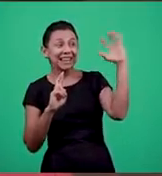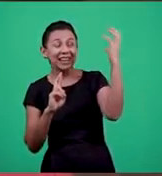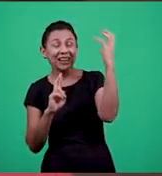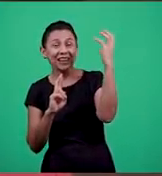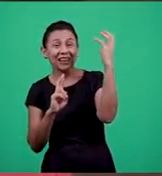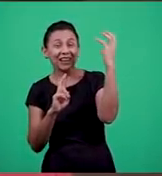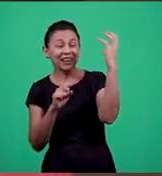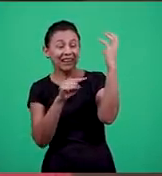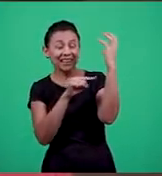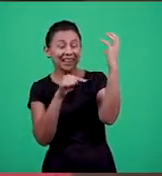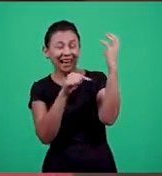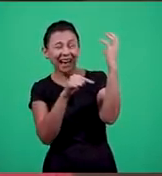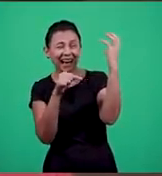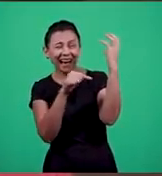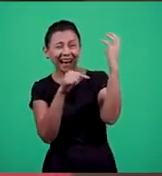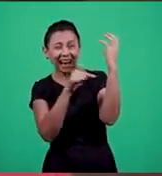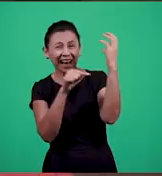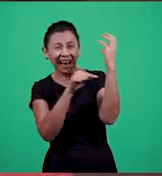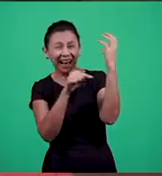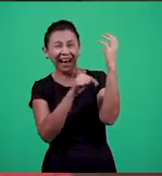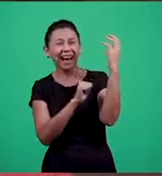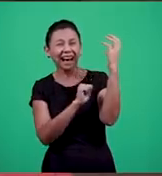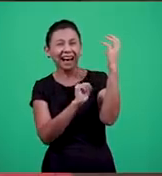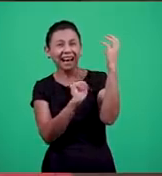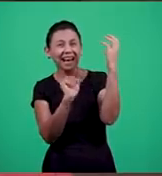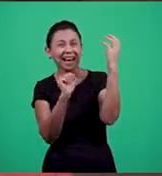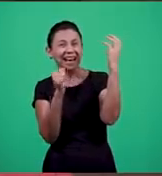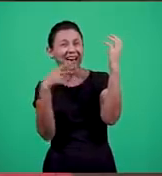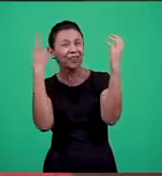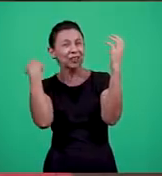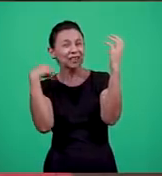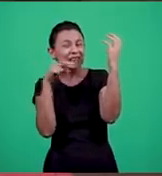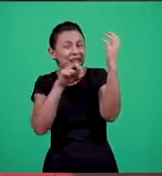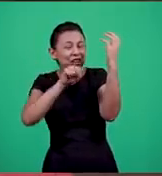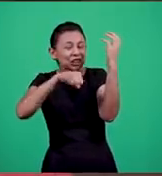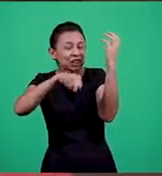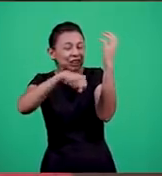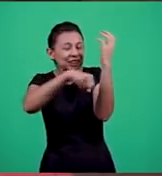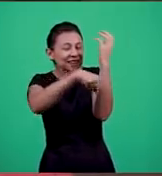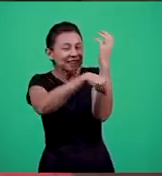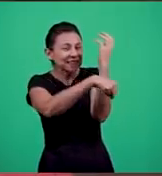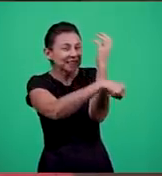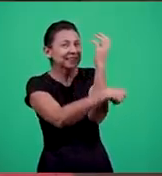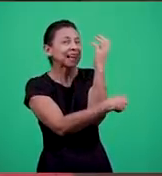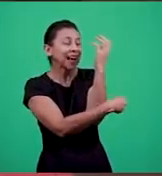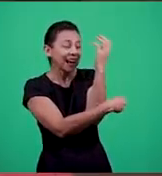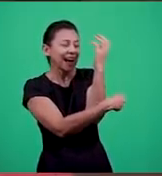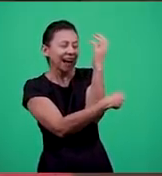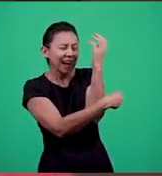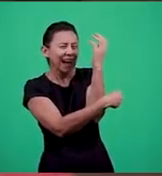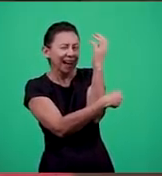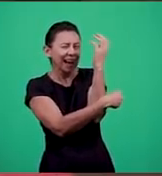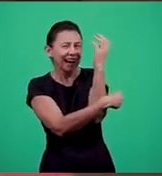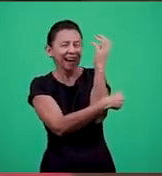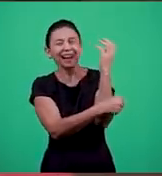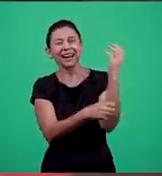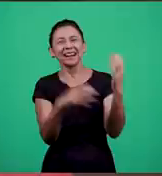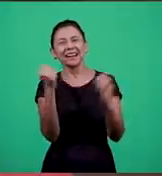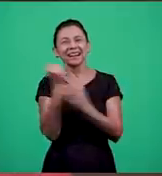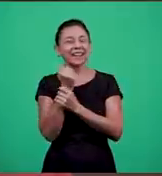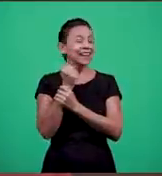Onde está o cordeiro? Ele estava aqui atrás da arvorezinha, do matinho. Abraão